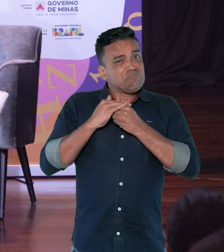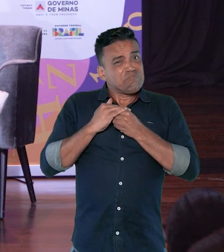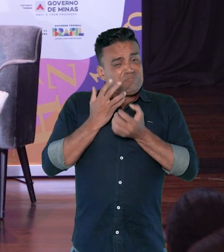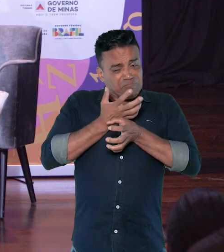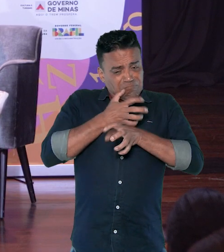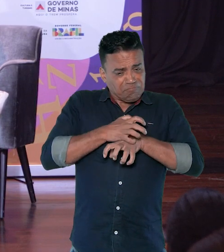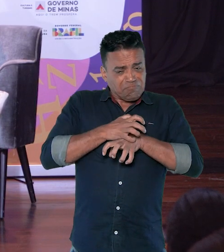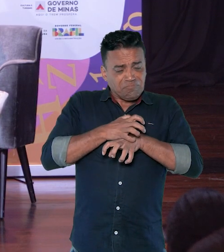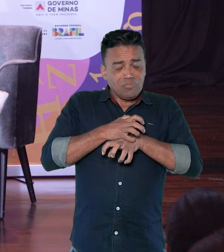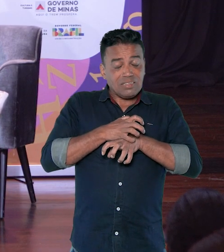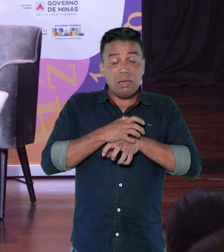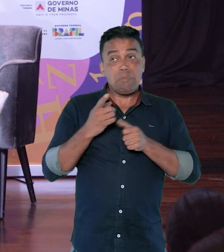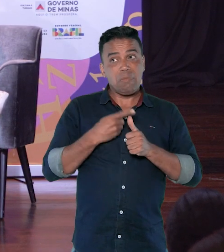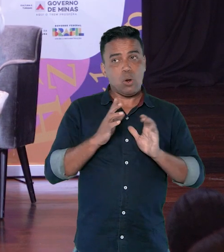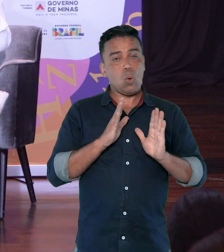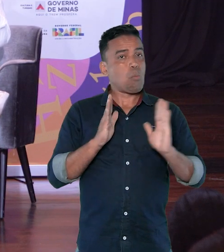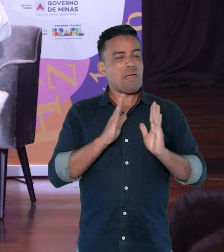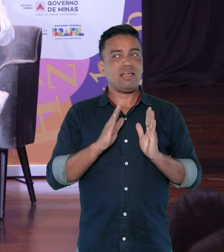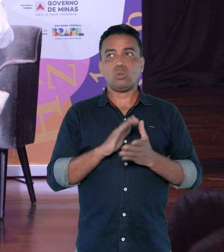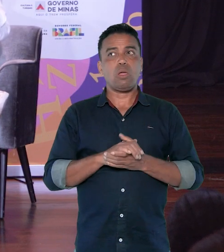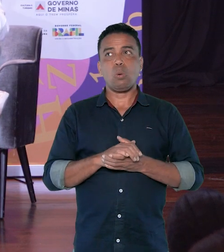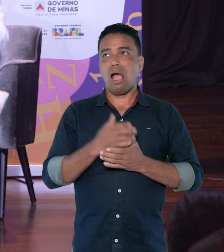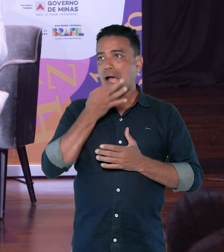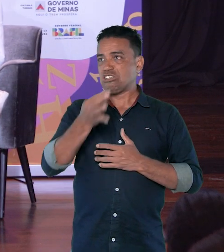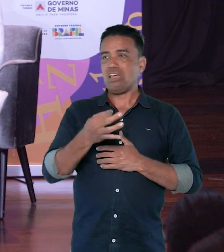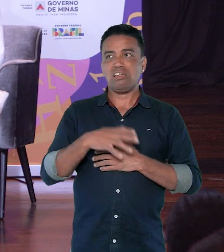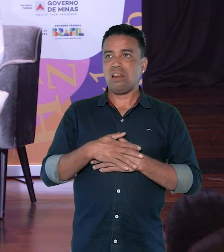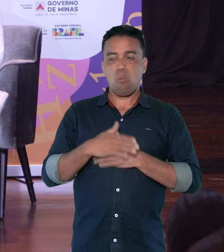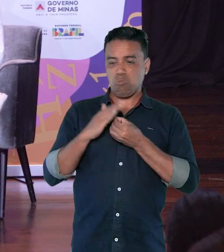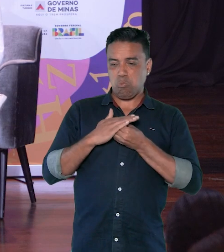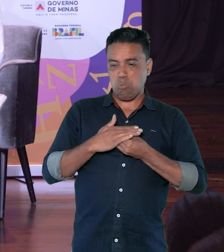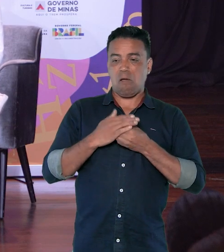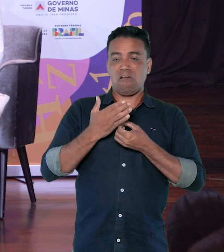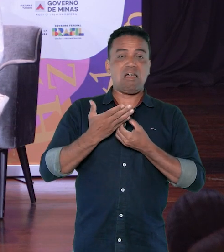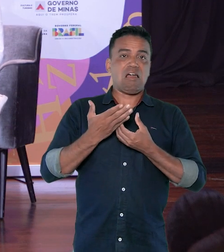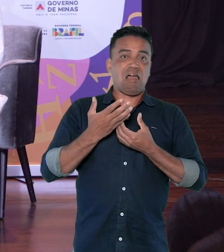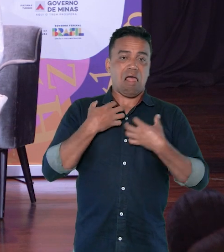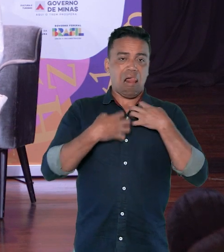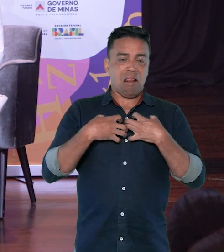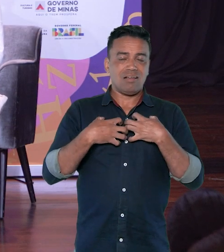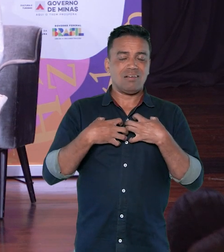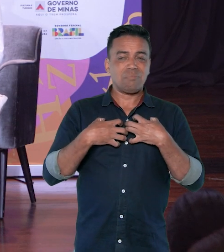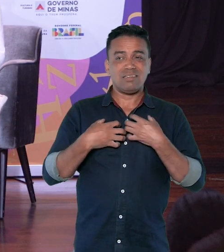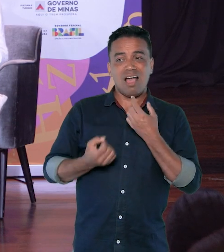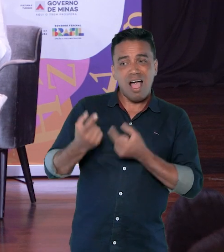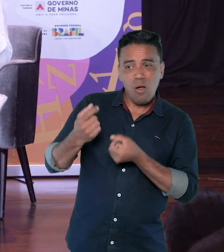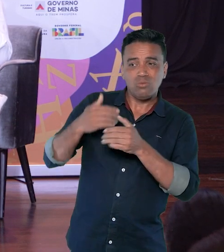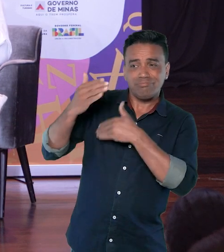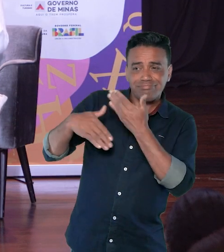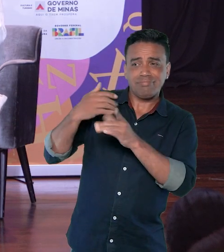eu achei que não tinha me afetado, mas passado algum tempo, alguns meses, eu comecei a perceber